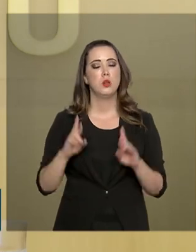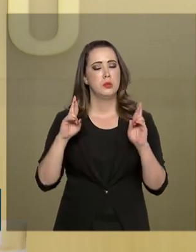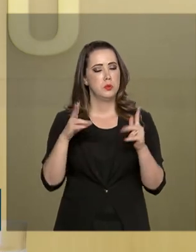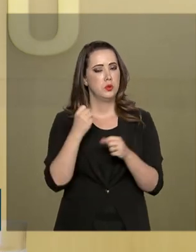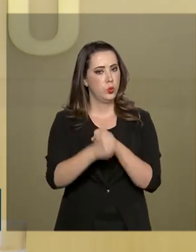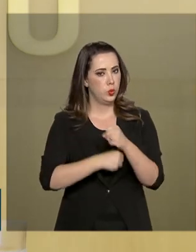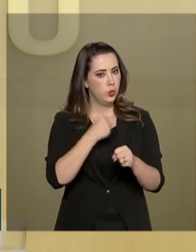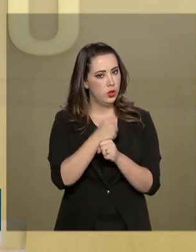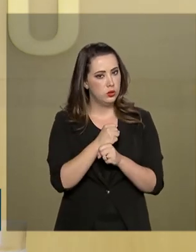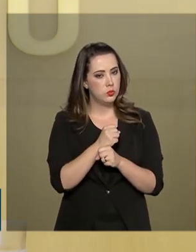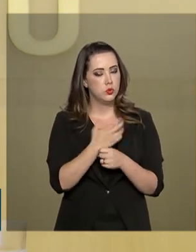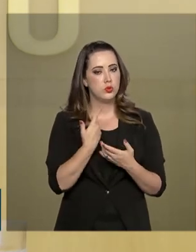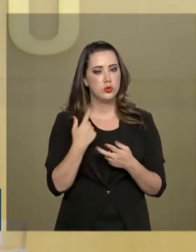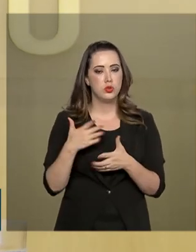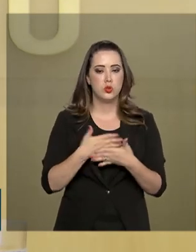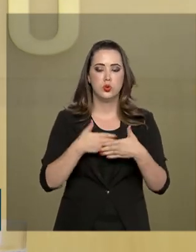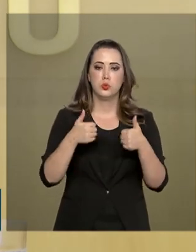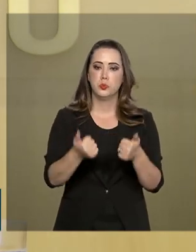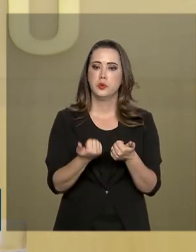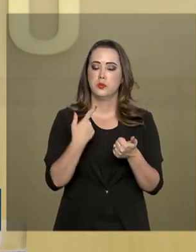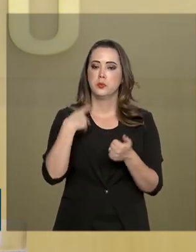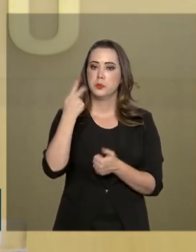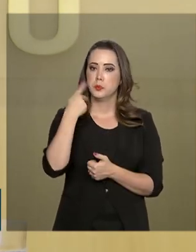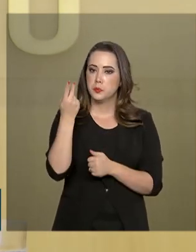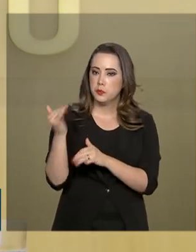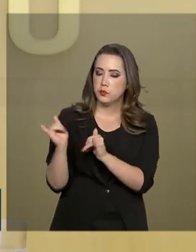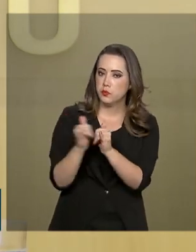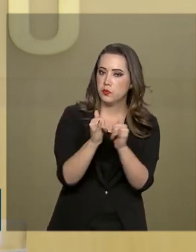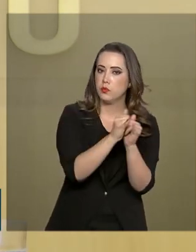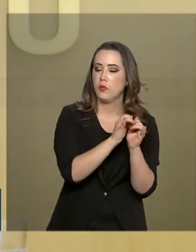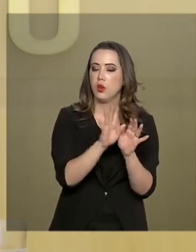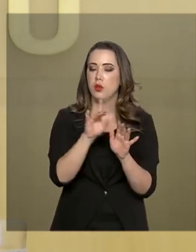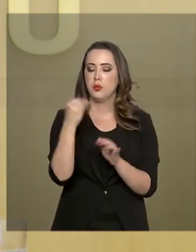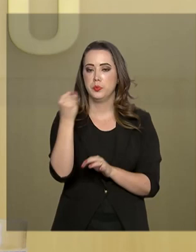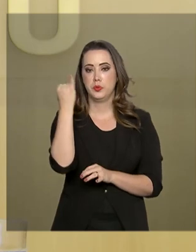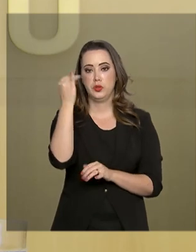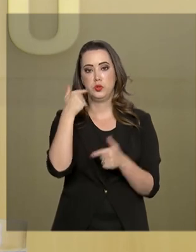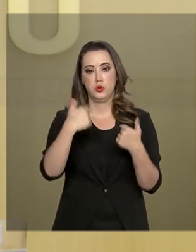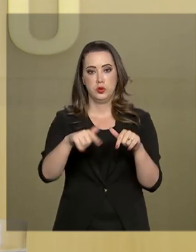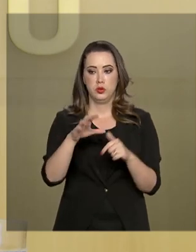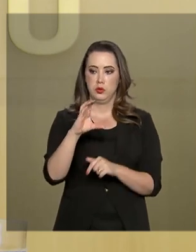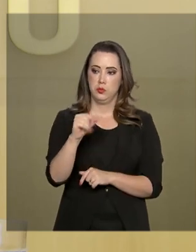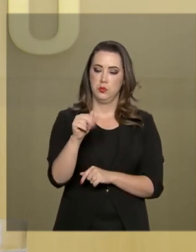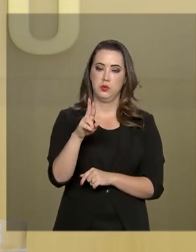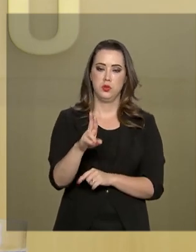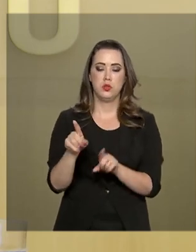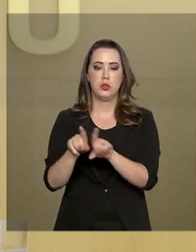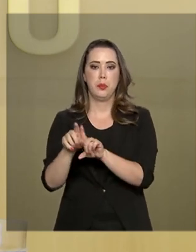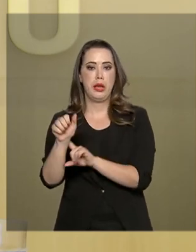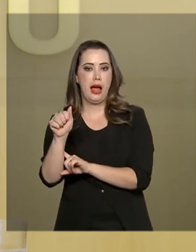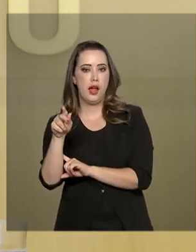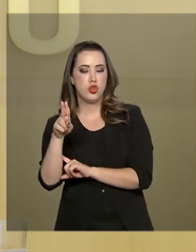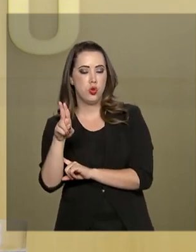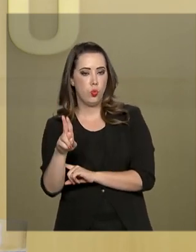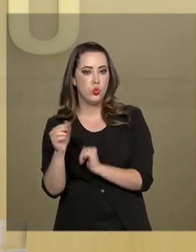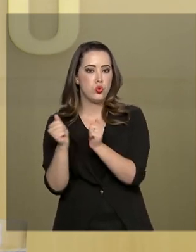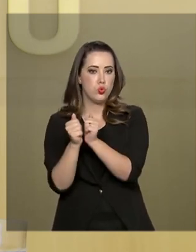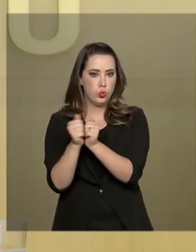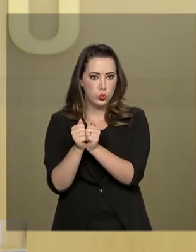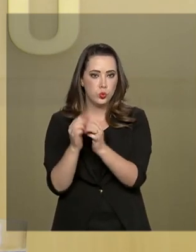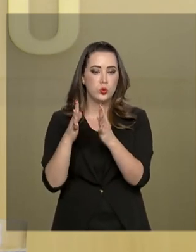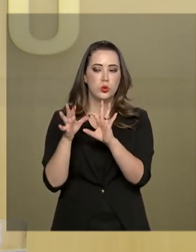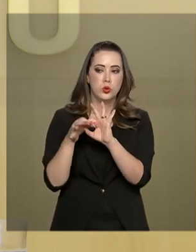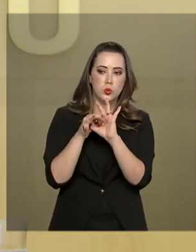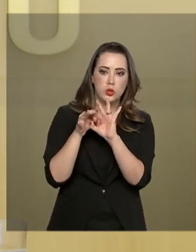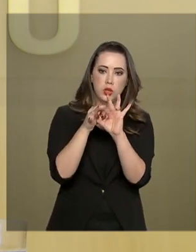gente aprimore essa política da leniência fruto dessa experiência que seja o tem junto com a advocacia-geral da união pra